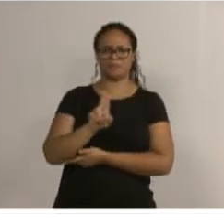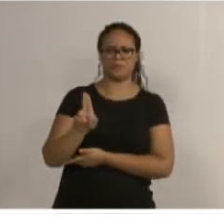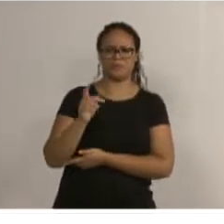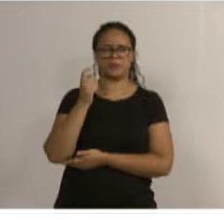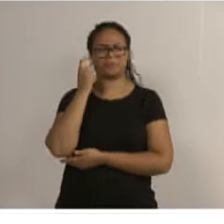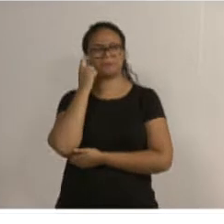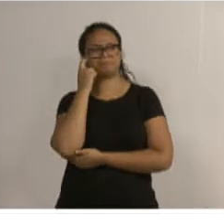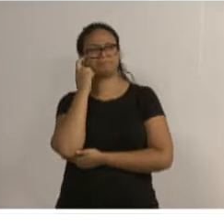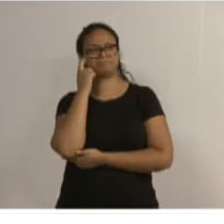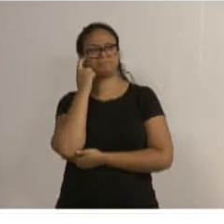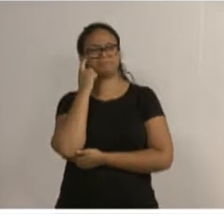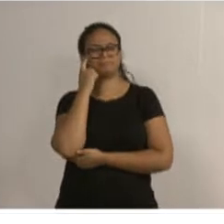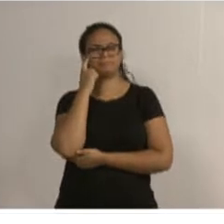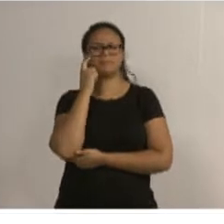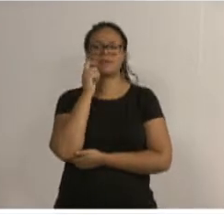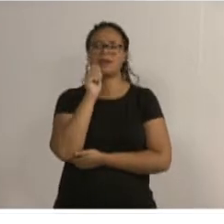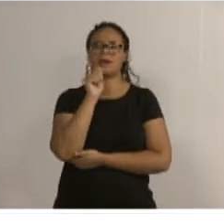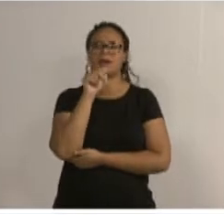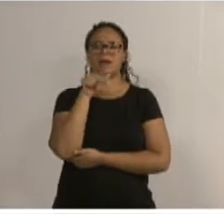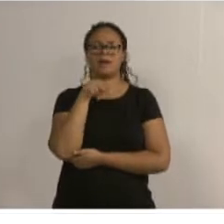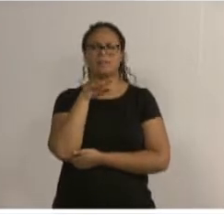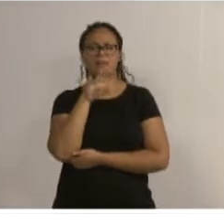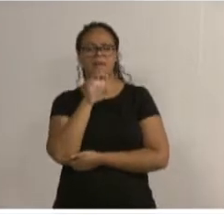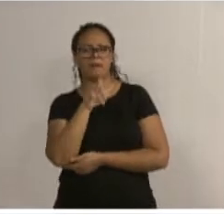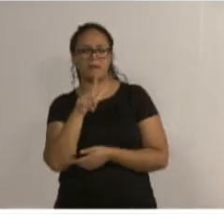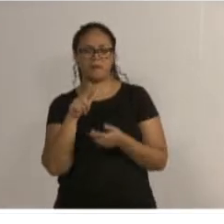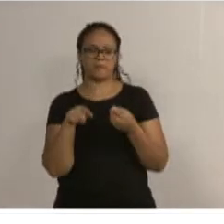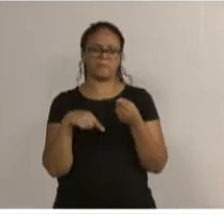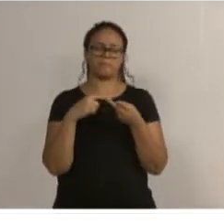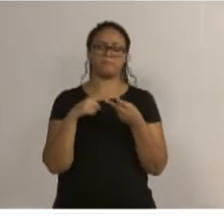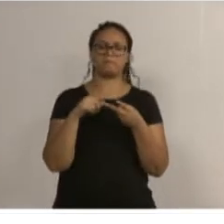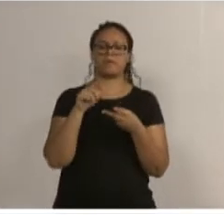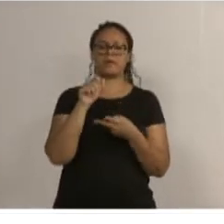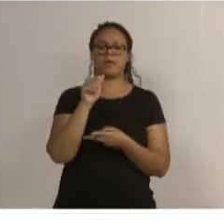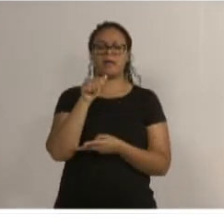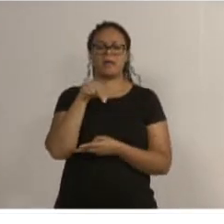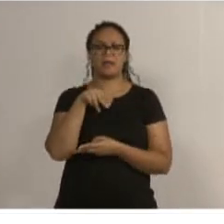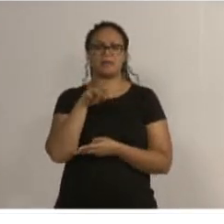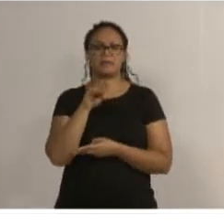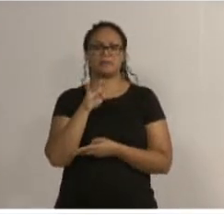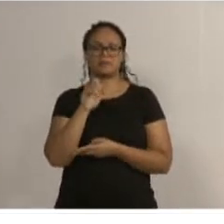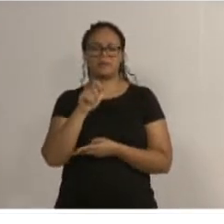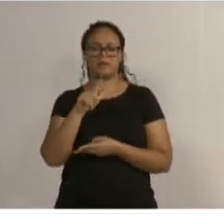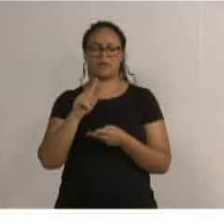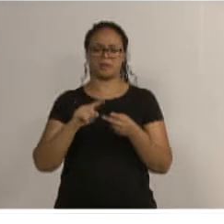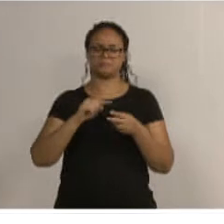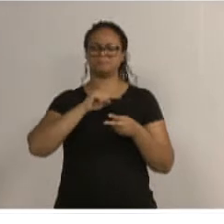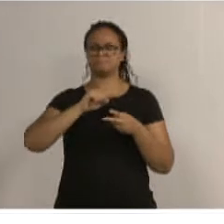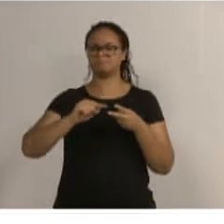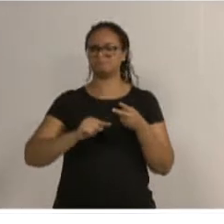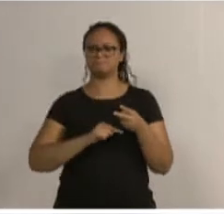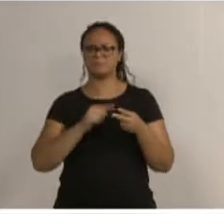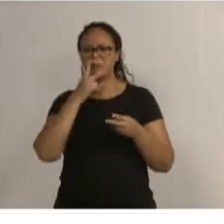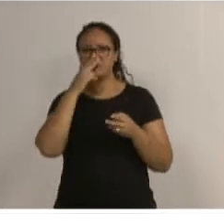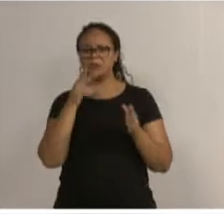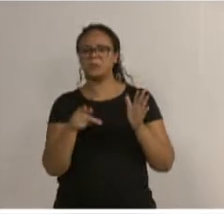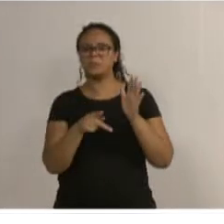chamado ANEEL, Anatel, e essas coisas lá de cima do governo federal, e que para